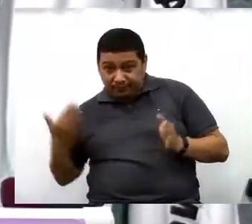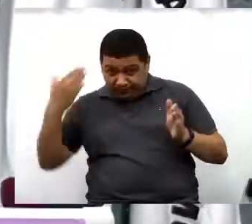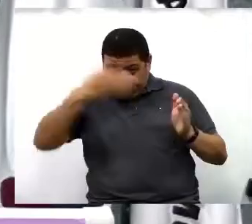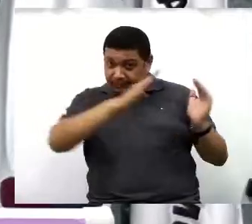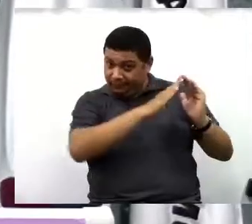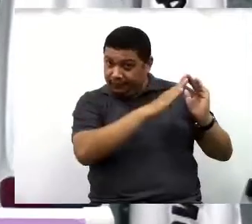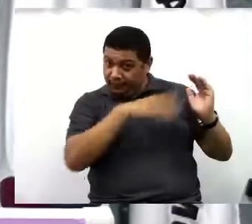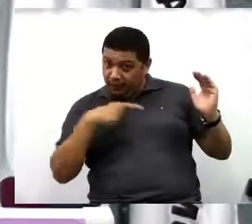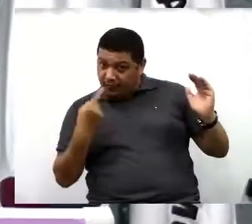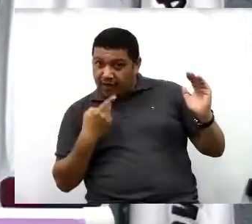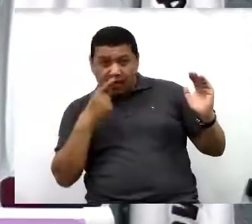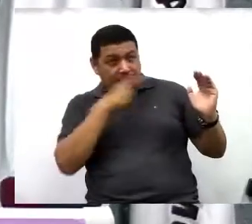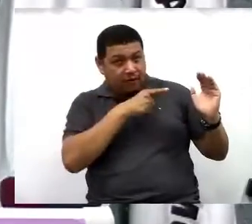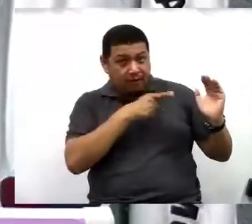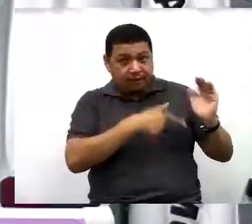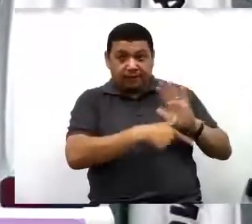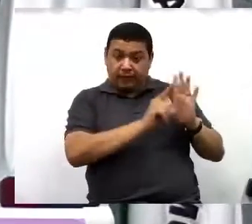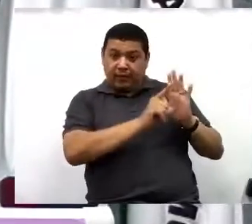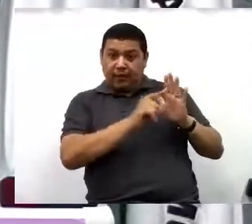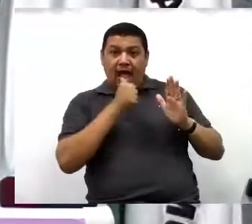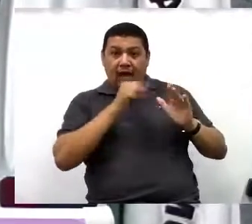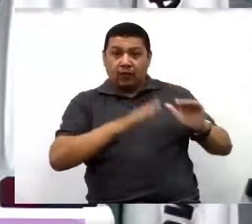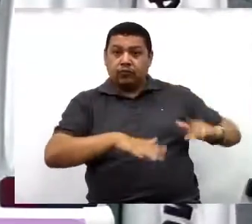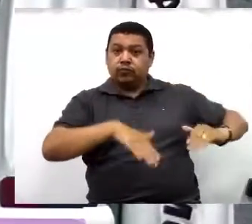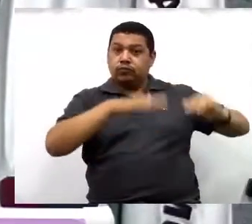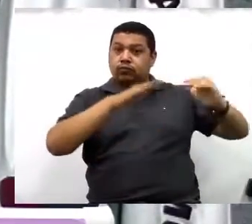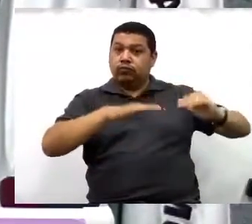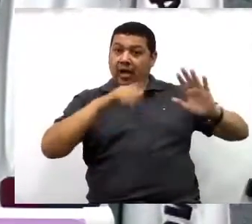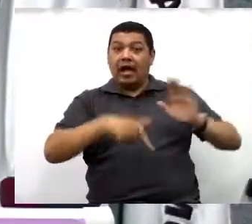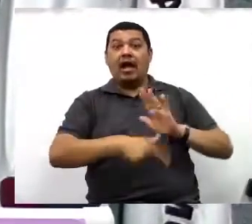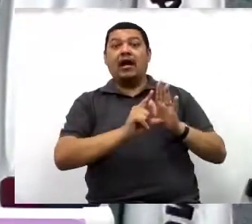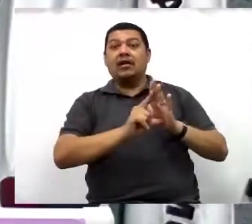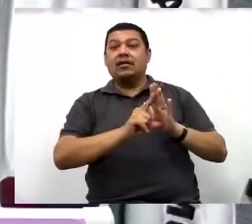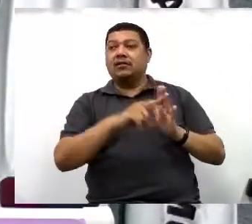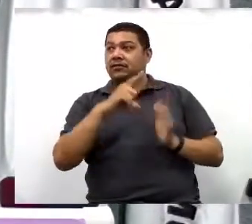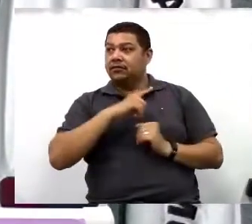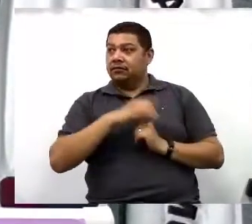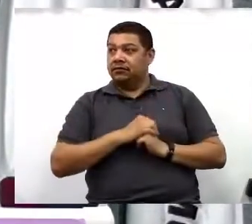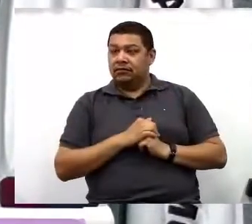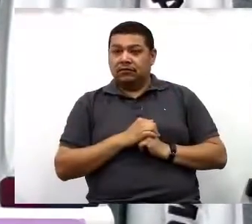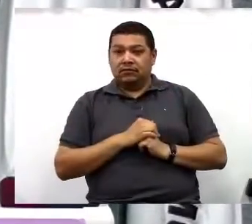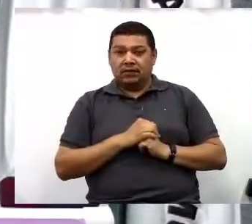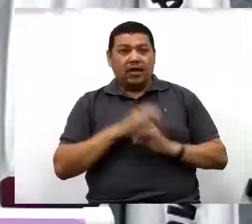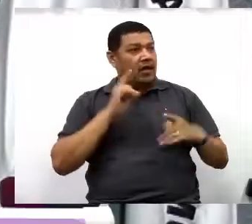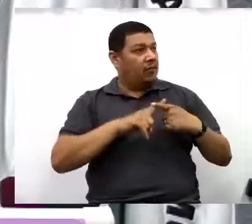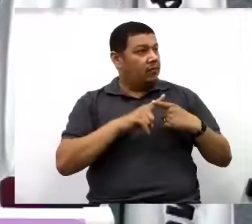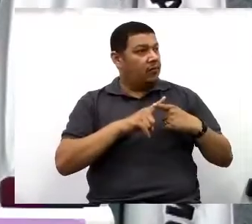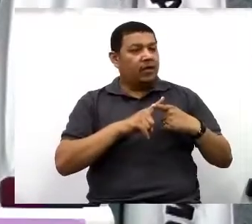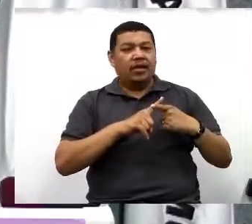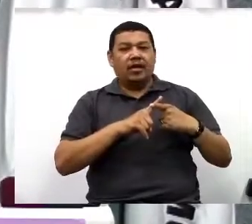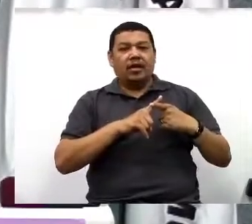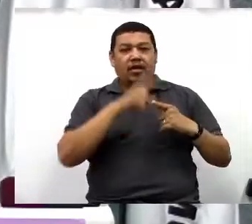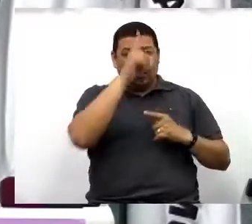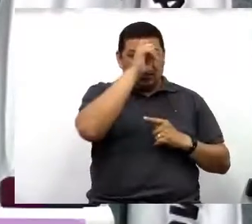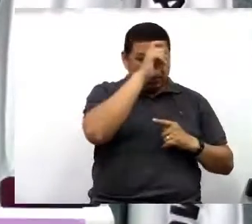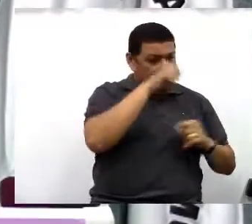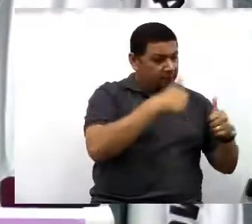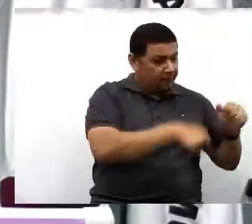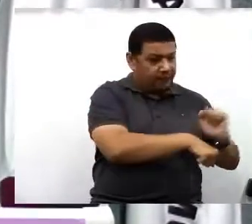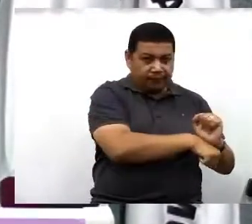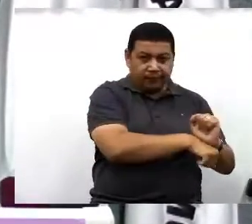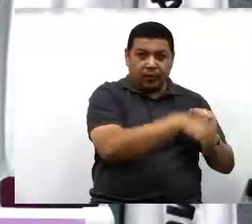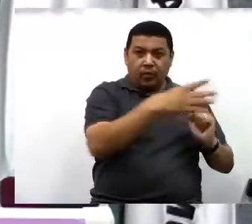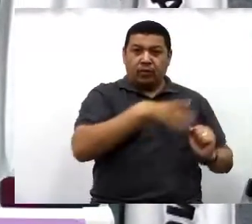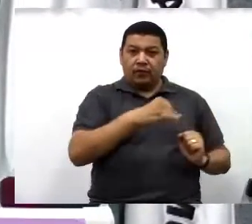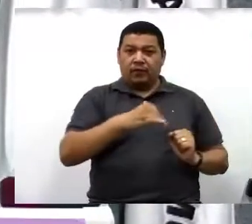pessoa, antes de uma enchente, estava ali acamado por uma cirurgia um idoso e um filho com a